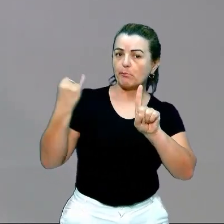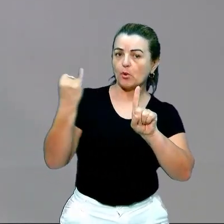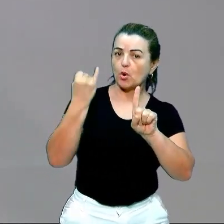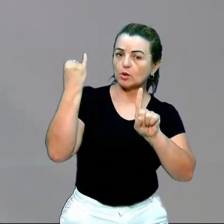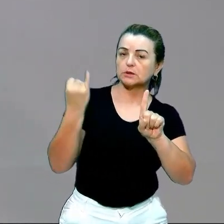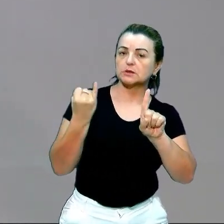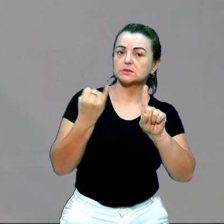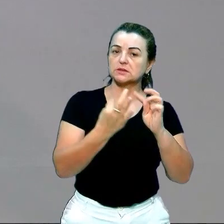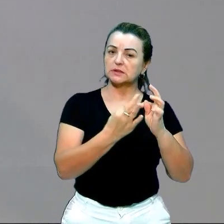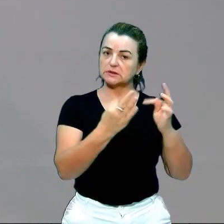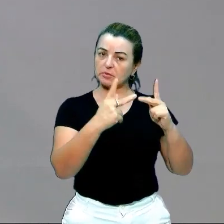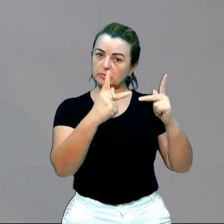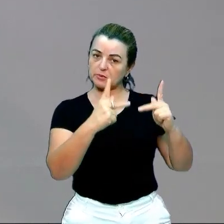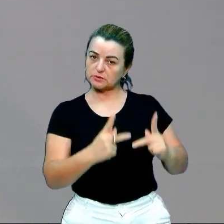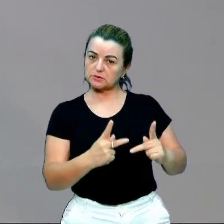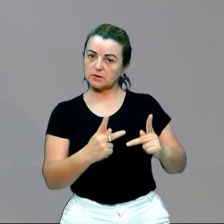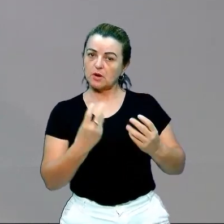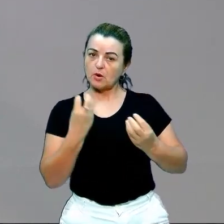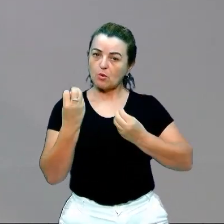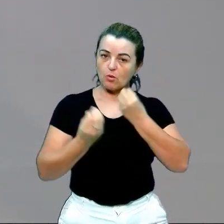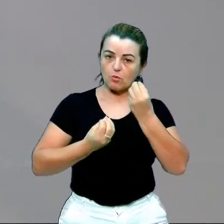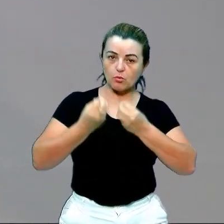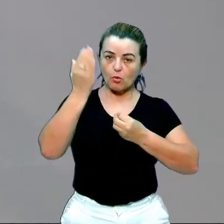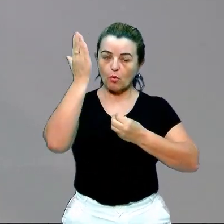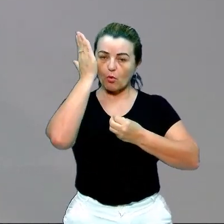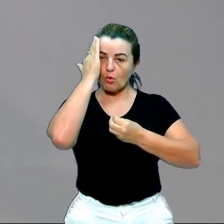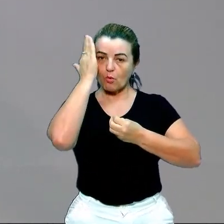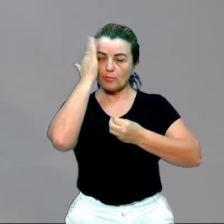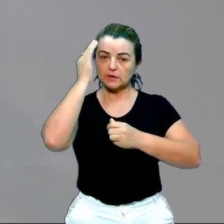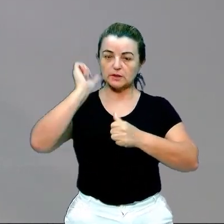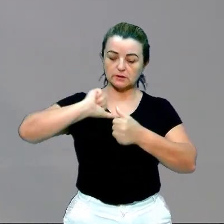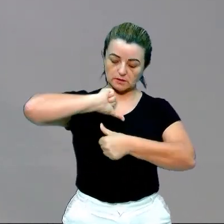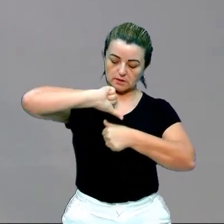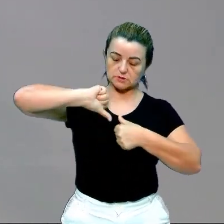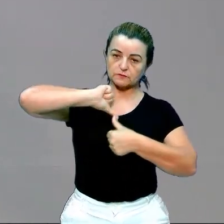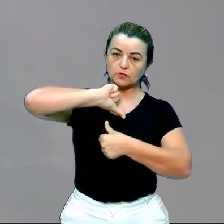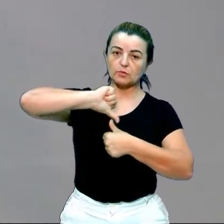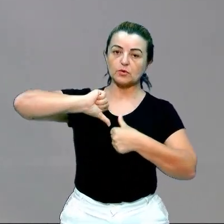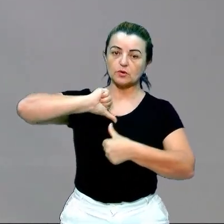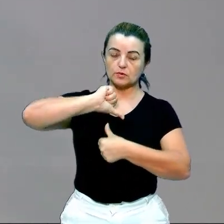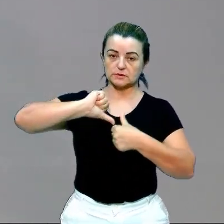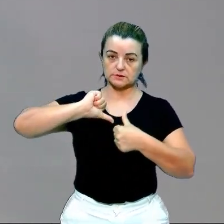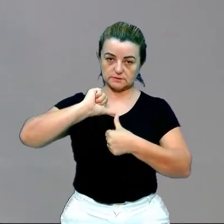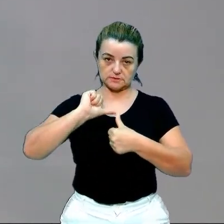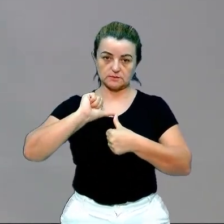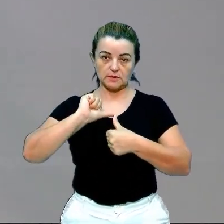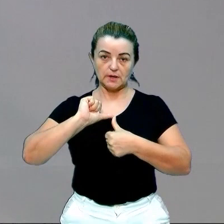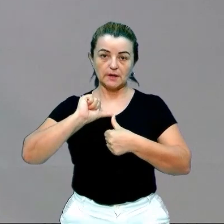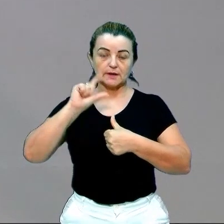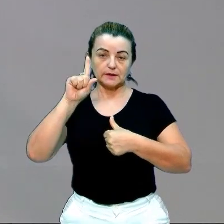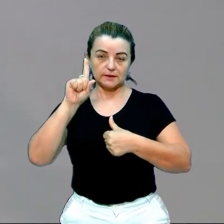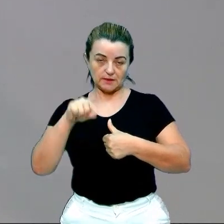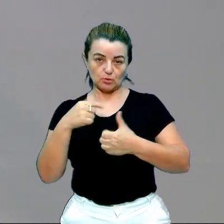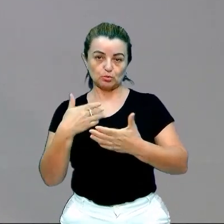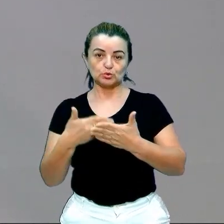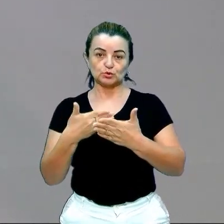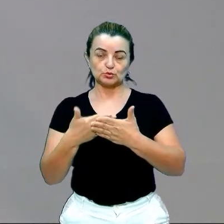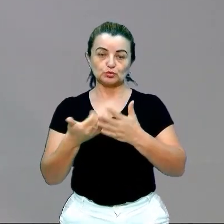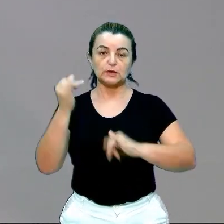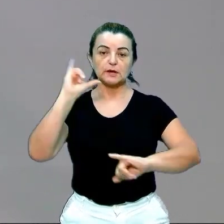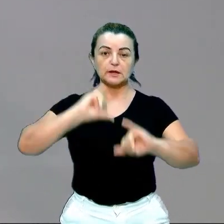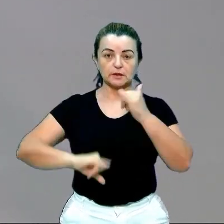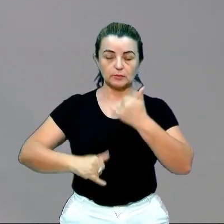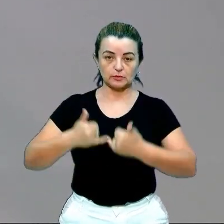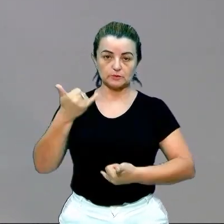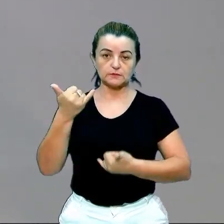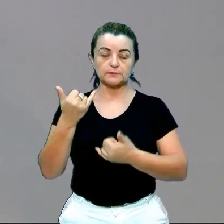para a compreensão da matéria, bem como as suas transformações, que é o objeto de estudo da química, certo? Então,